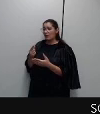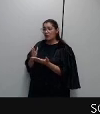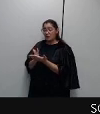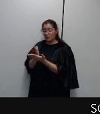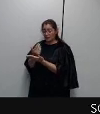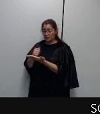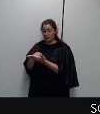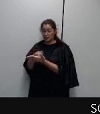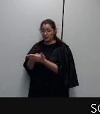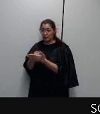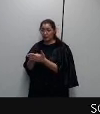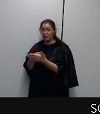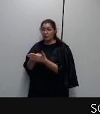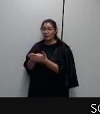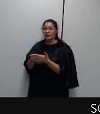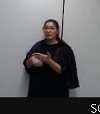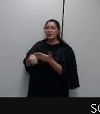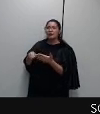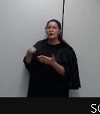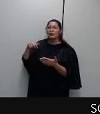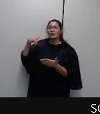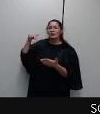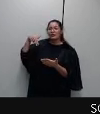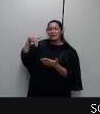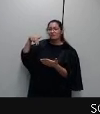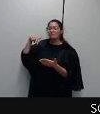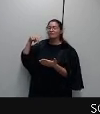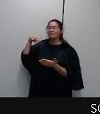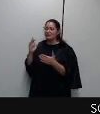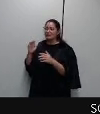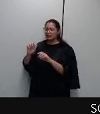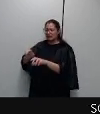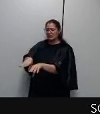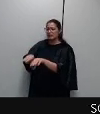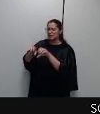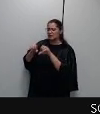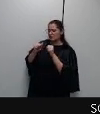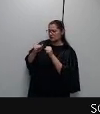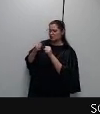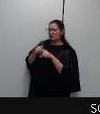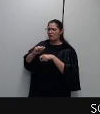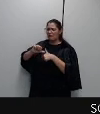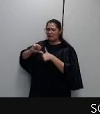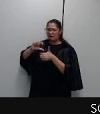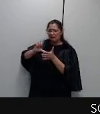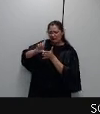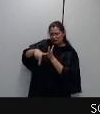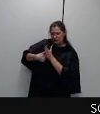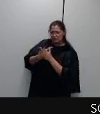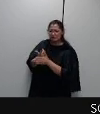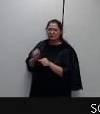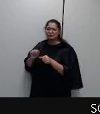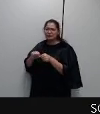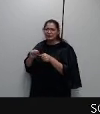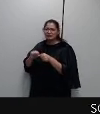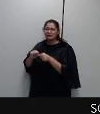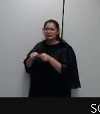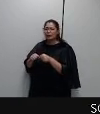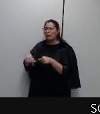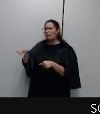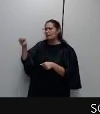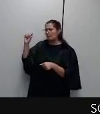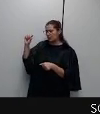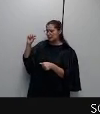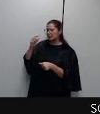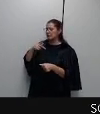75 3 retirou decide agir então Com esse pequeno comentário seguindo essa linha